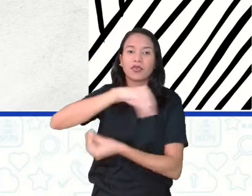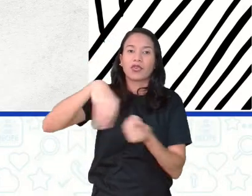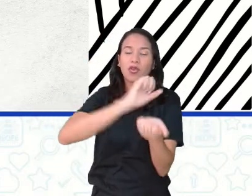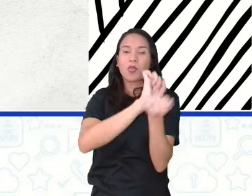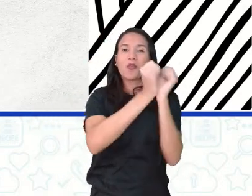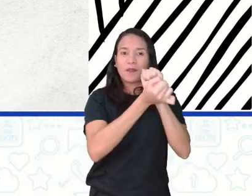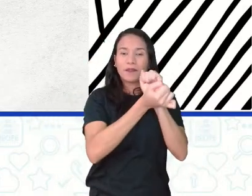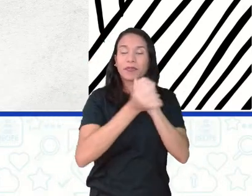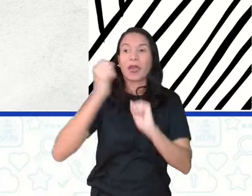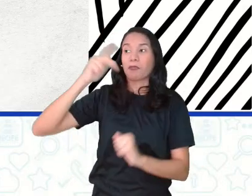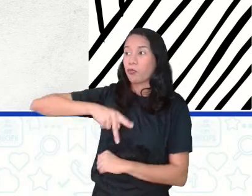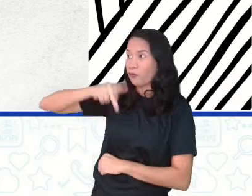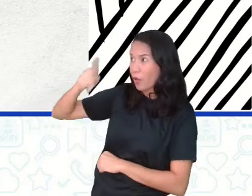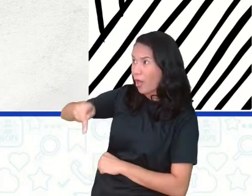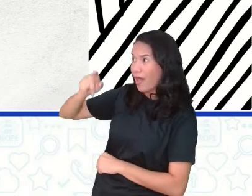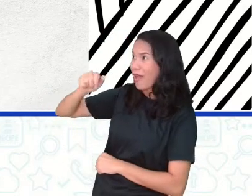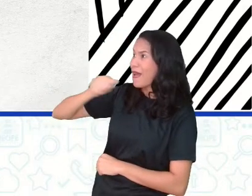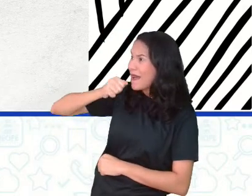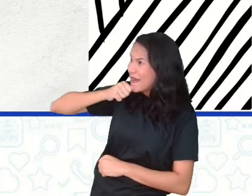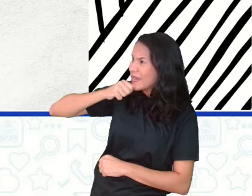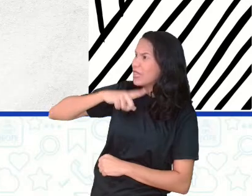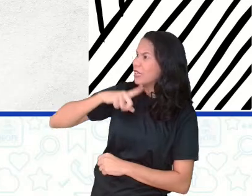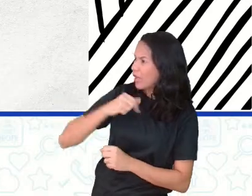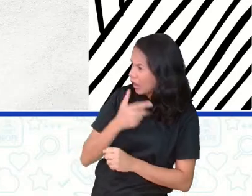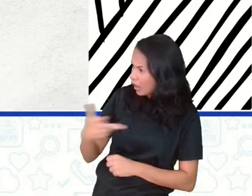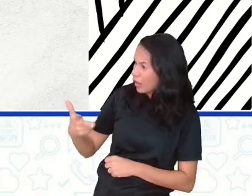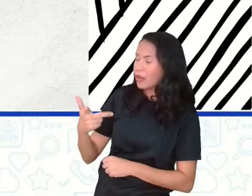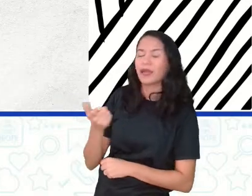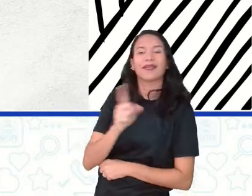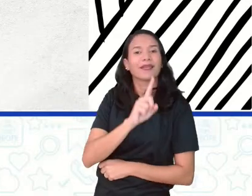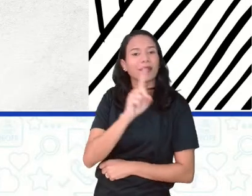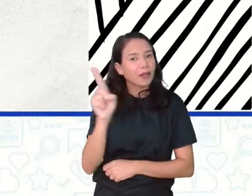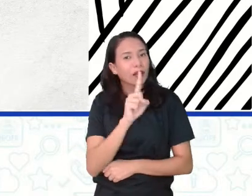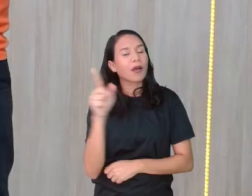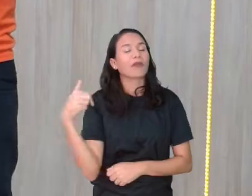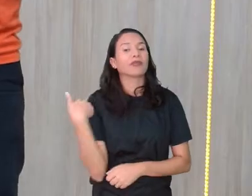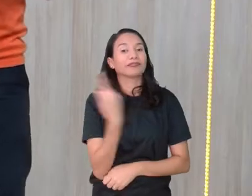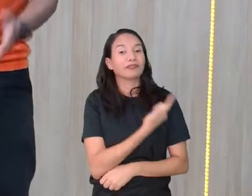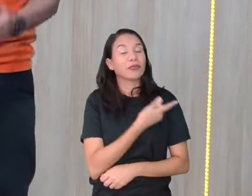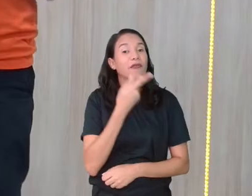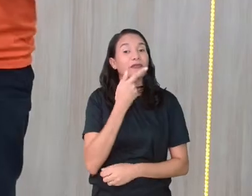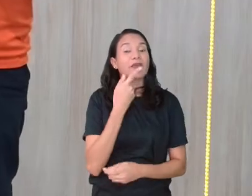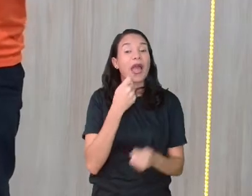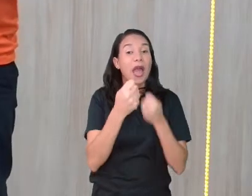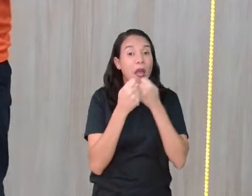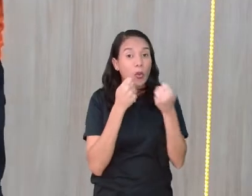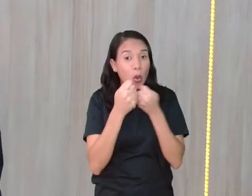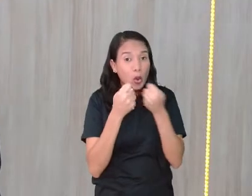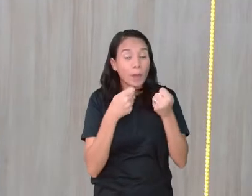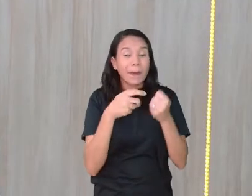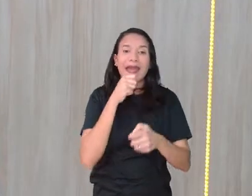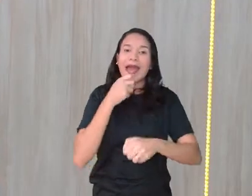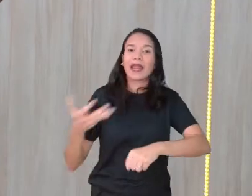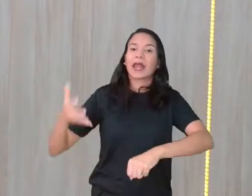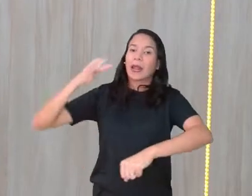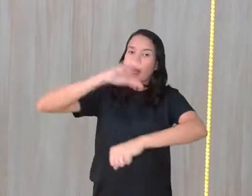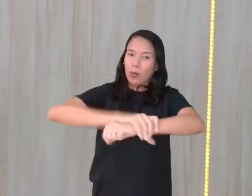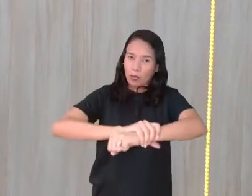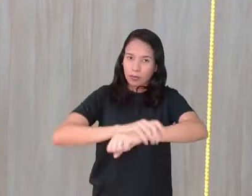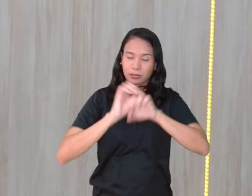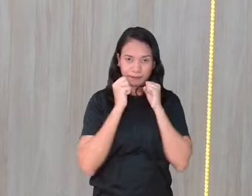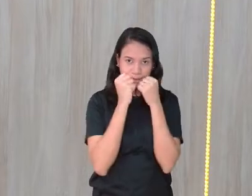escravidão. Professor, esses impactos são de agora? Não, a gente está falando da economia